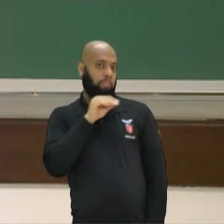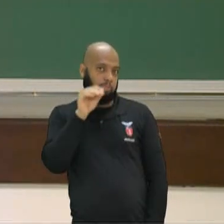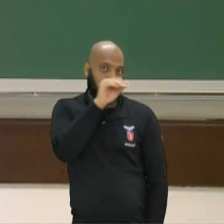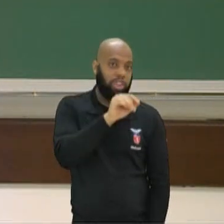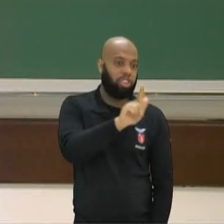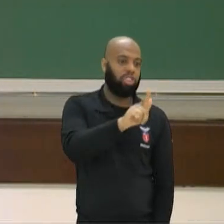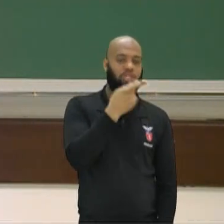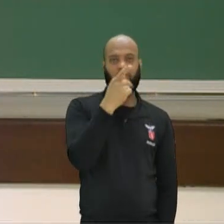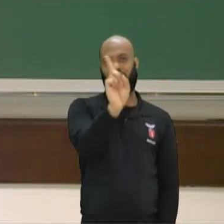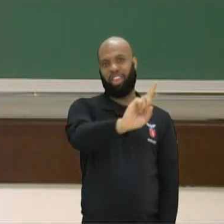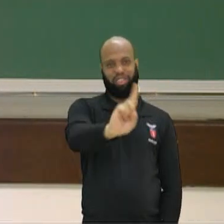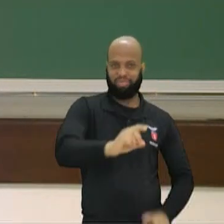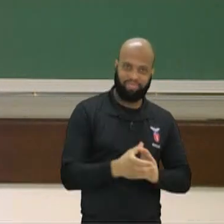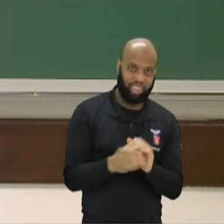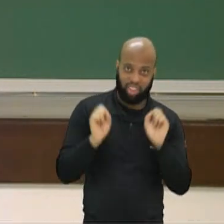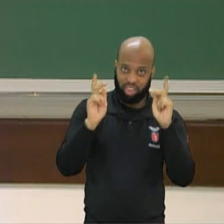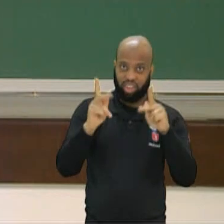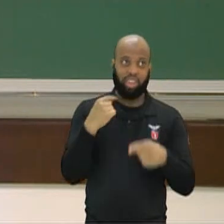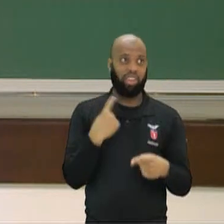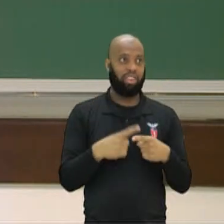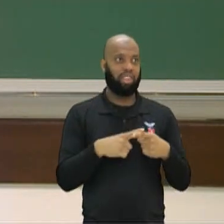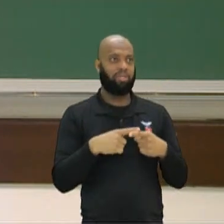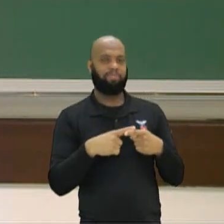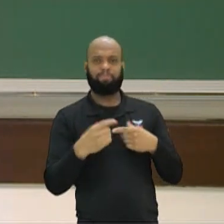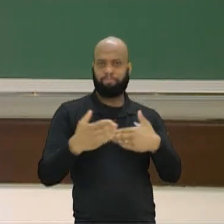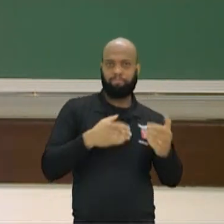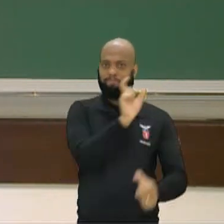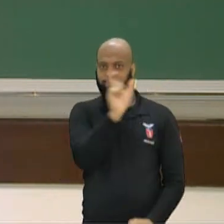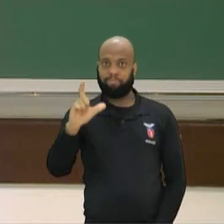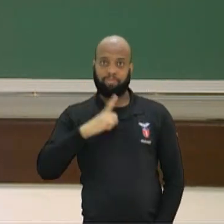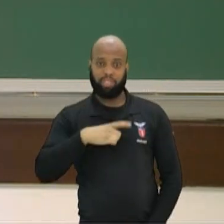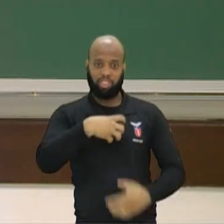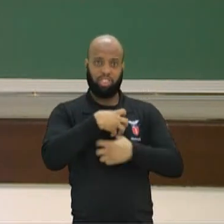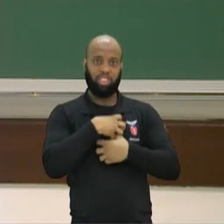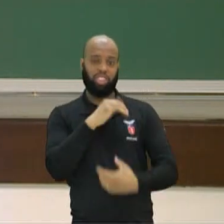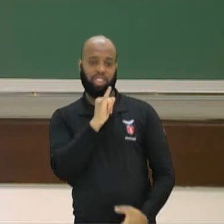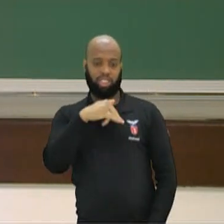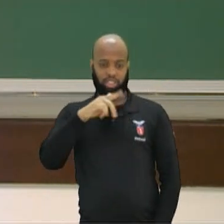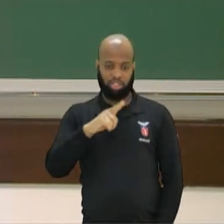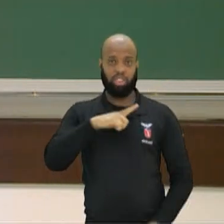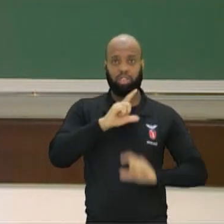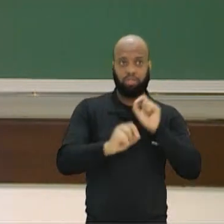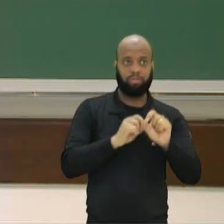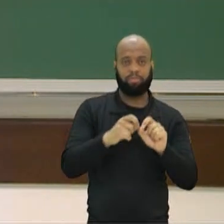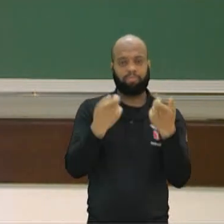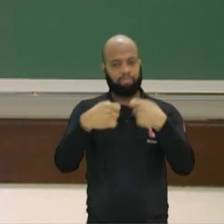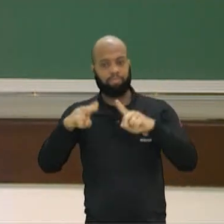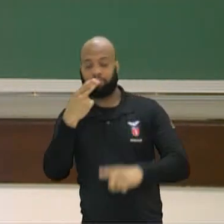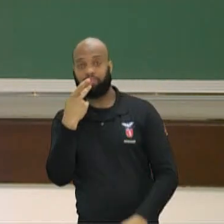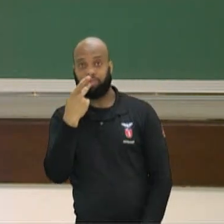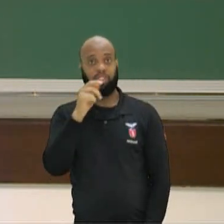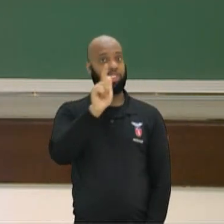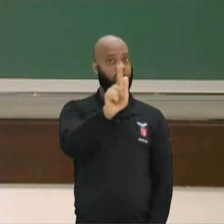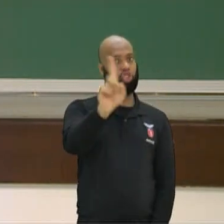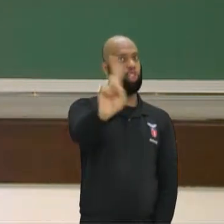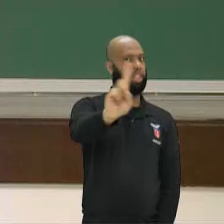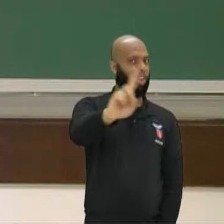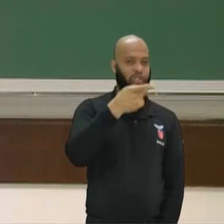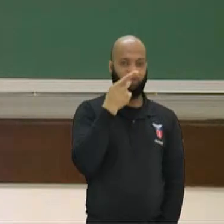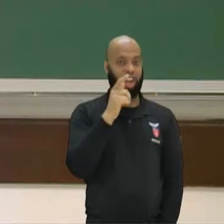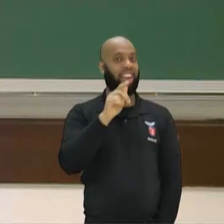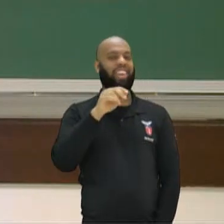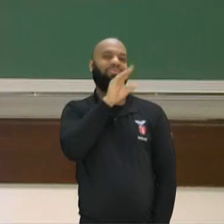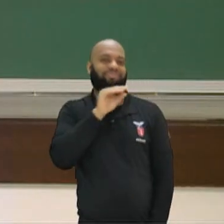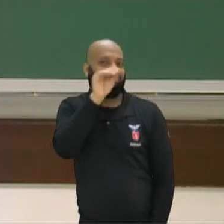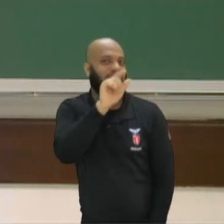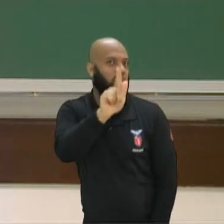G não é pronunciado, beleza? Então qualquer palavra que termine com ING, você não pronuncia a letra G, tá bom? Então